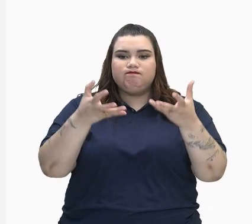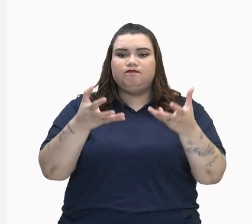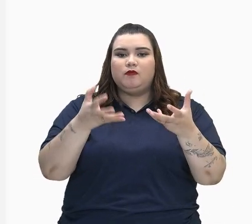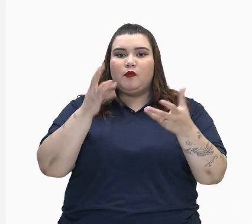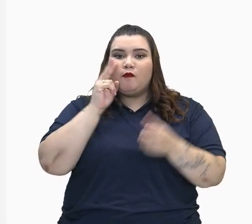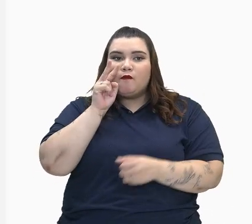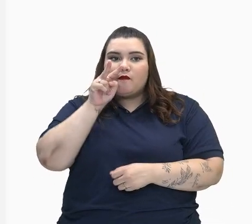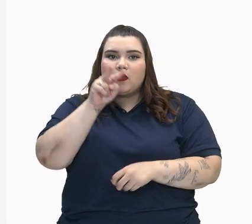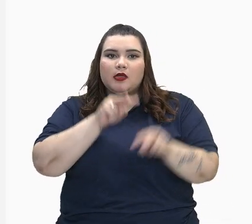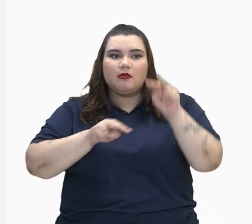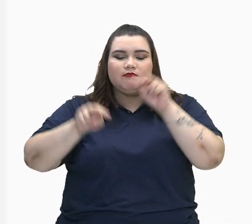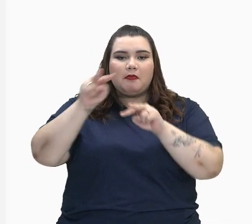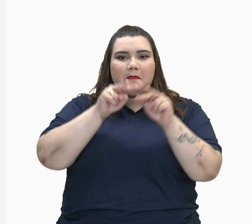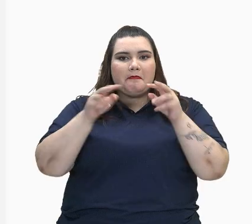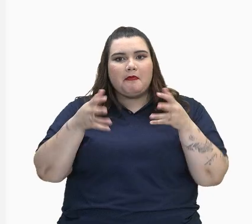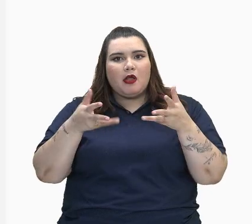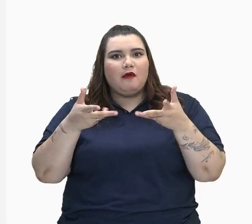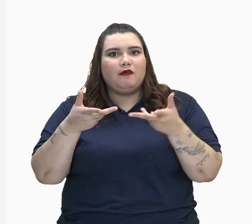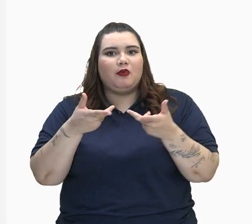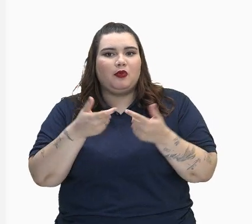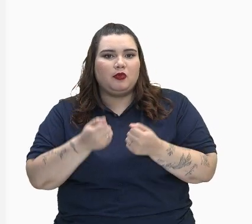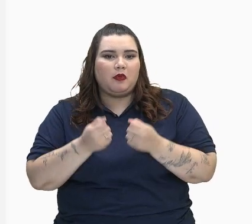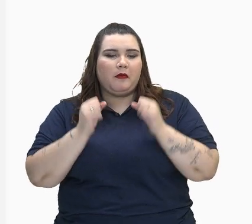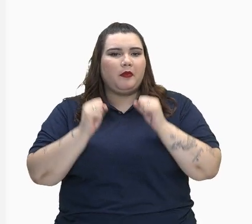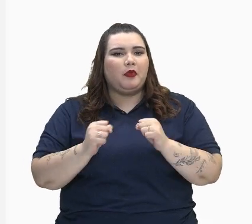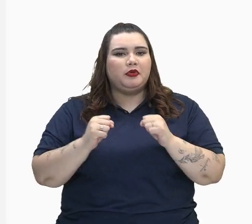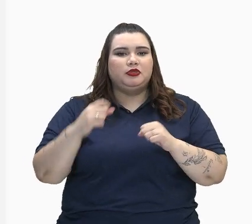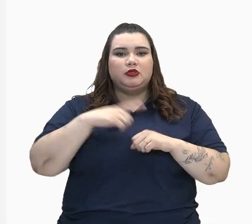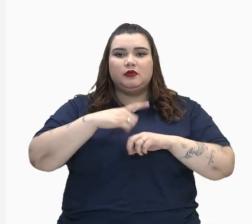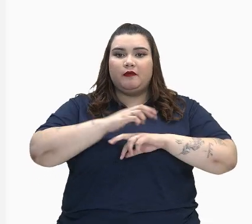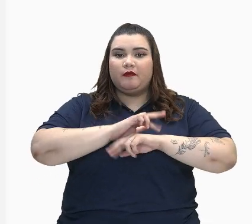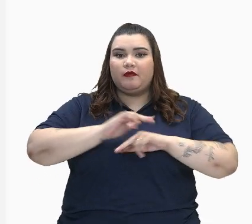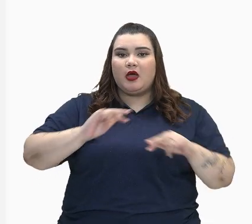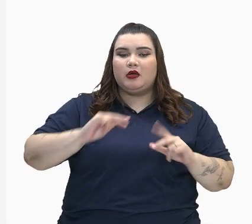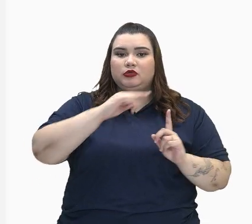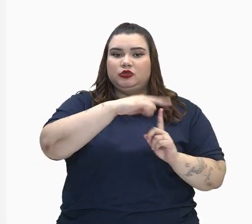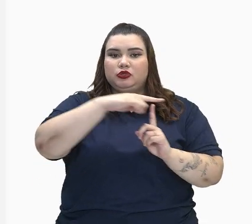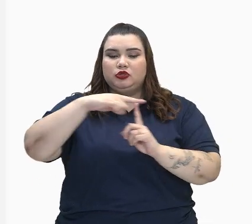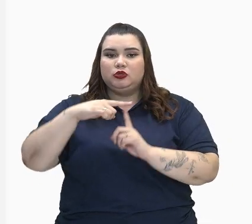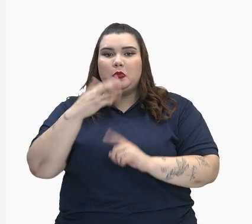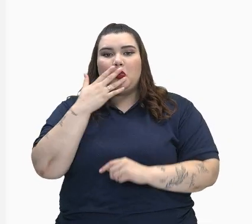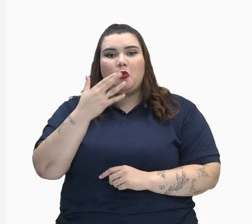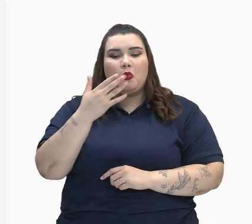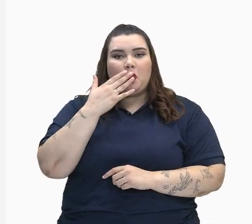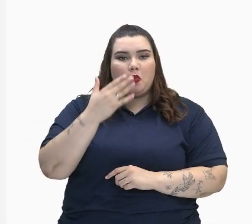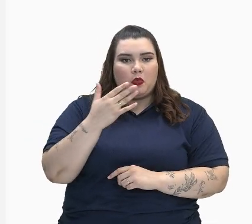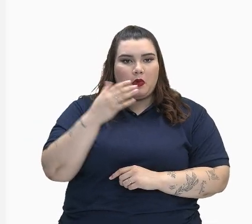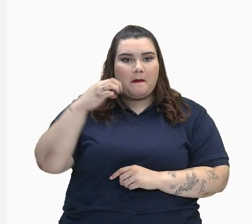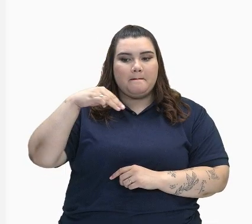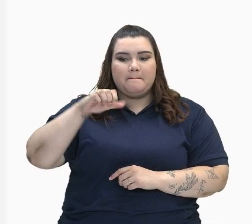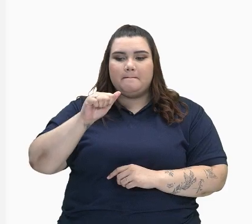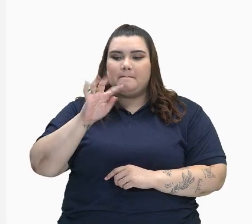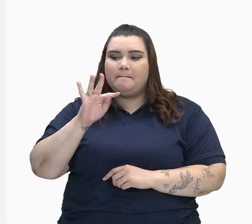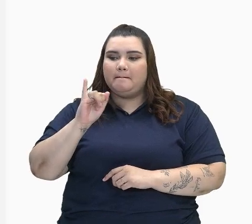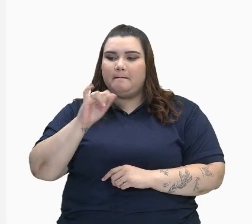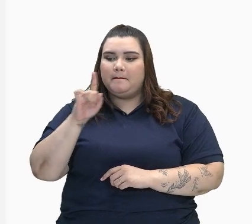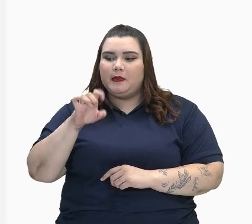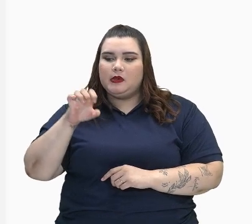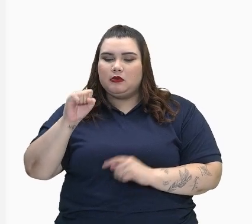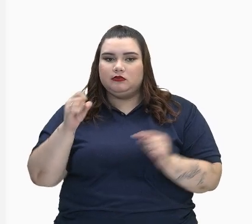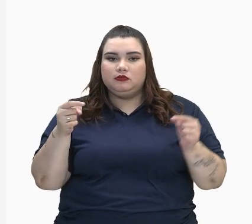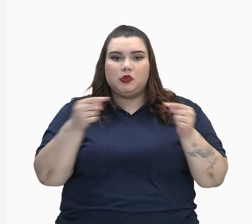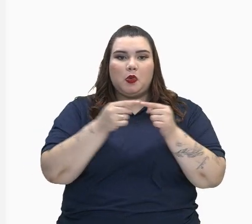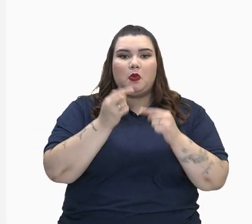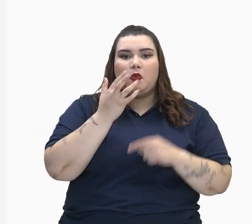e emoção à obra. Pode ter diferentes matizes. O que são matizes? São as